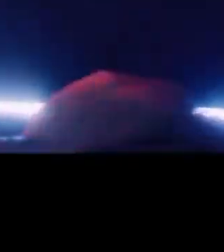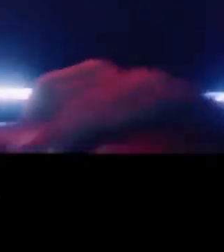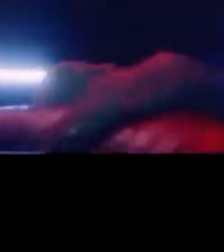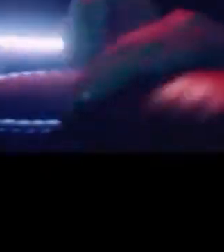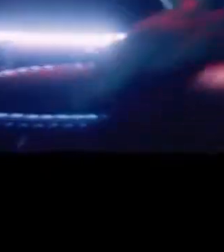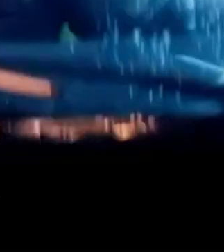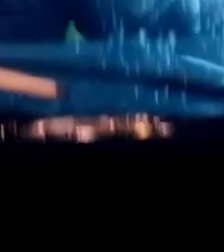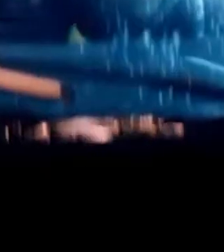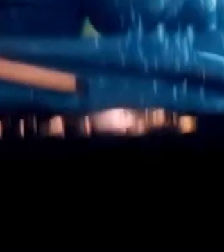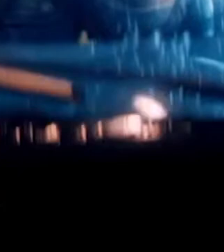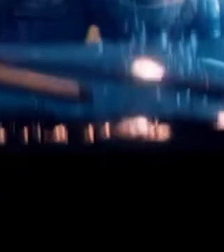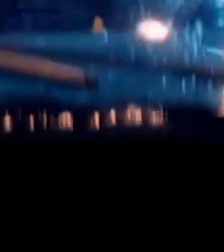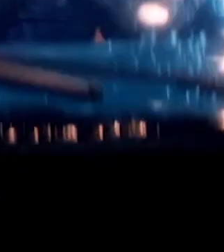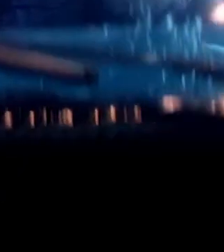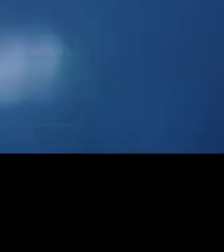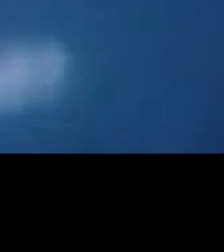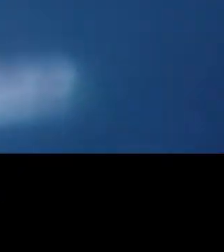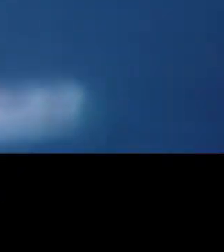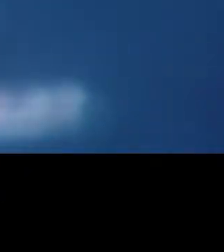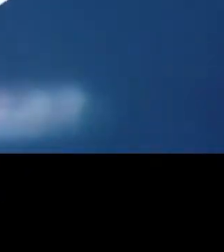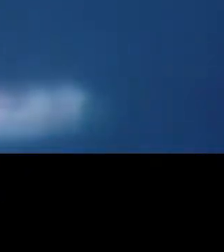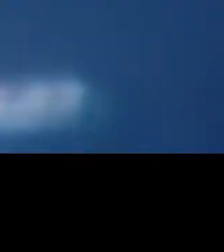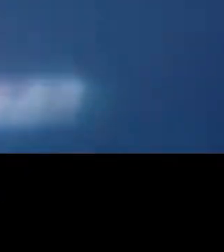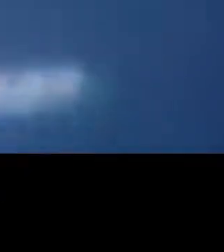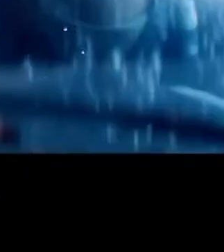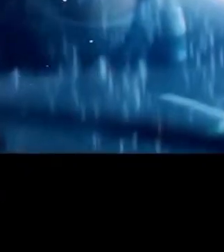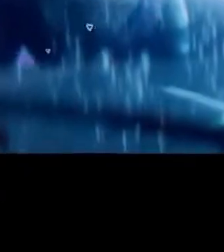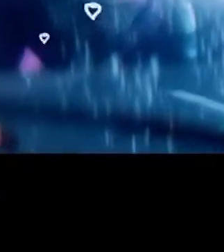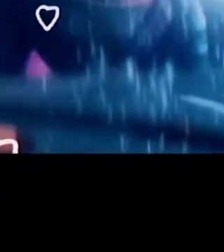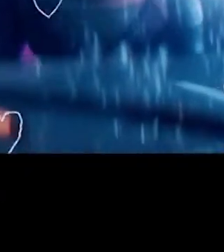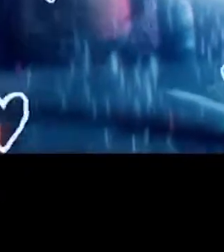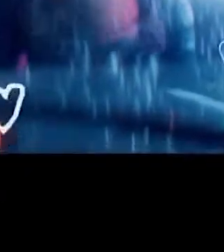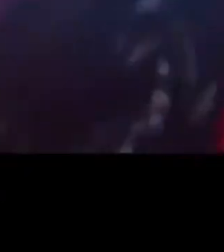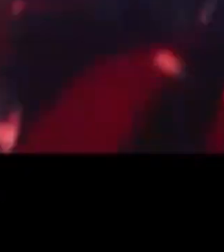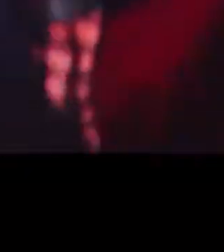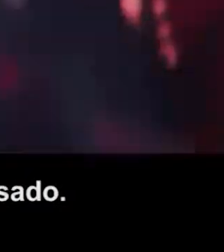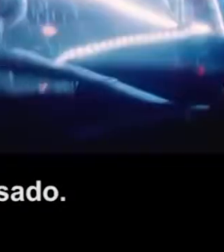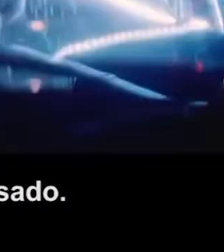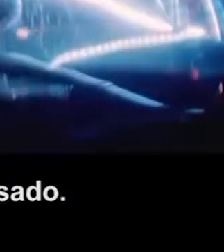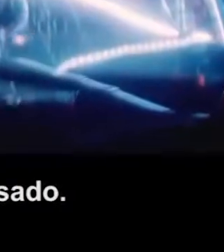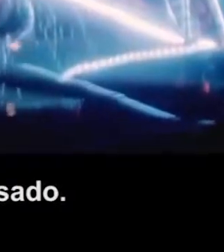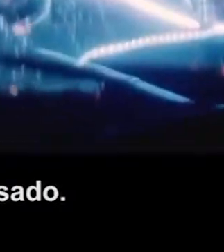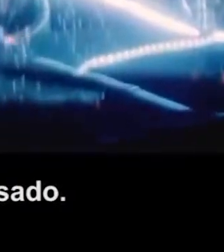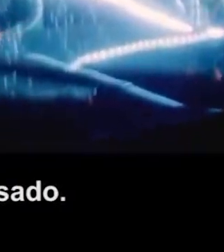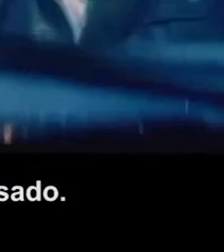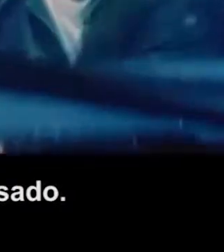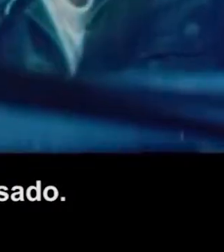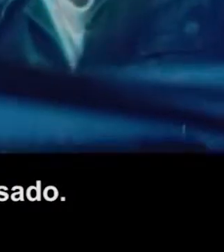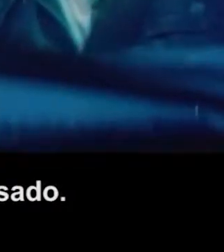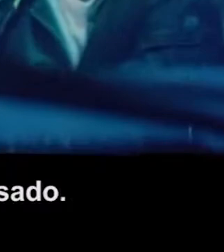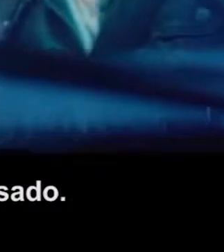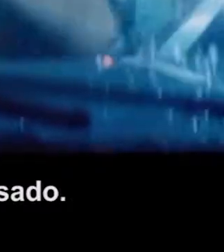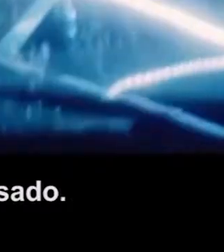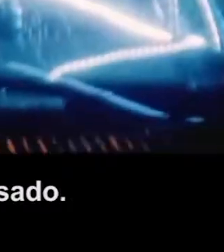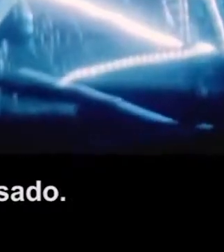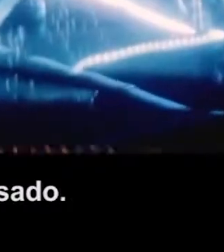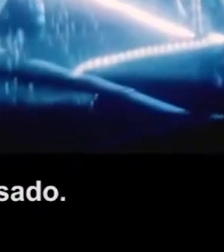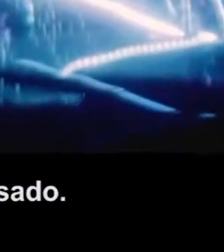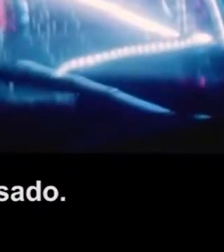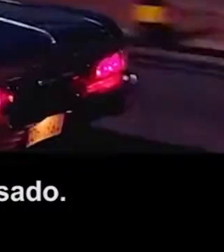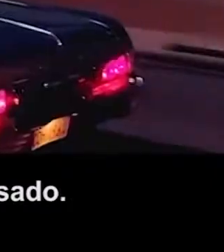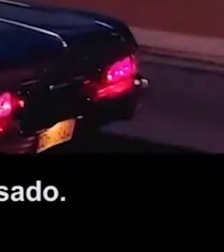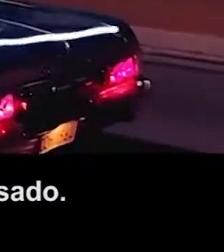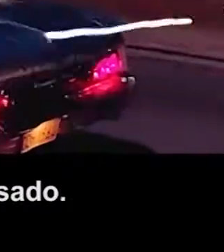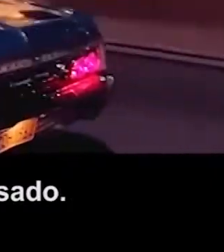Hoje tá combinado, tudo no esquema, tudo organizado. Vai ter samba, rock, sertanejo e quem